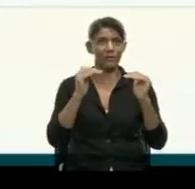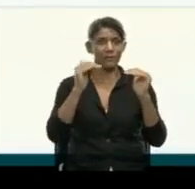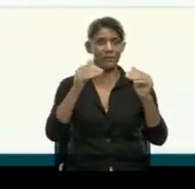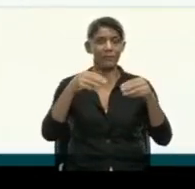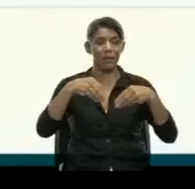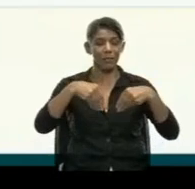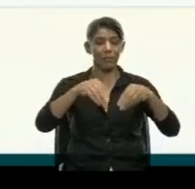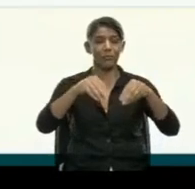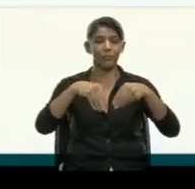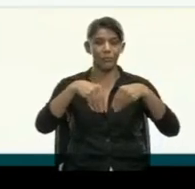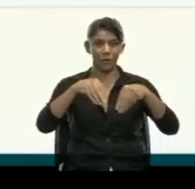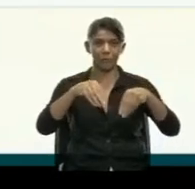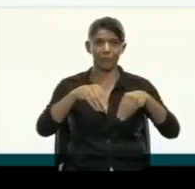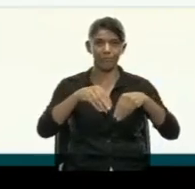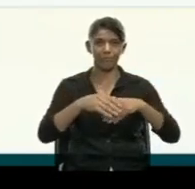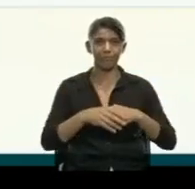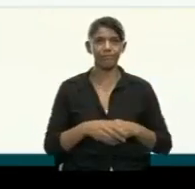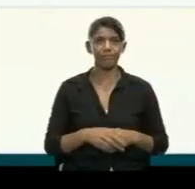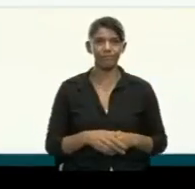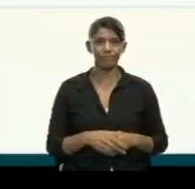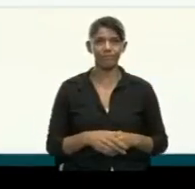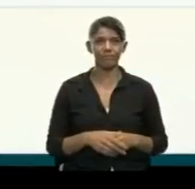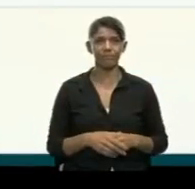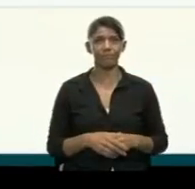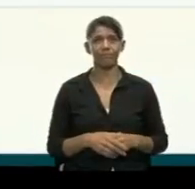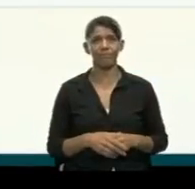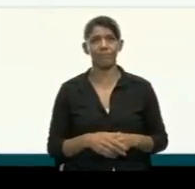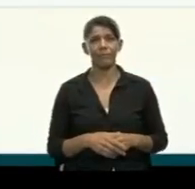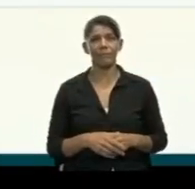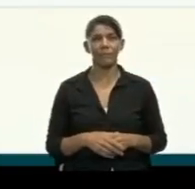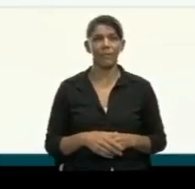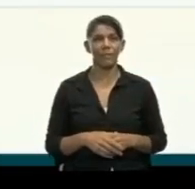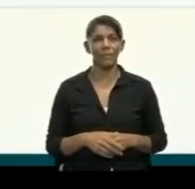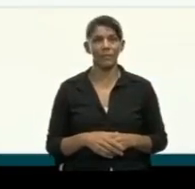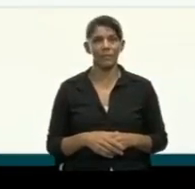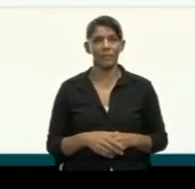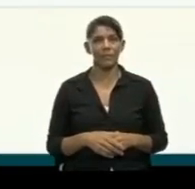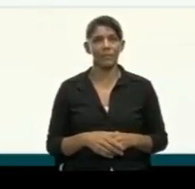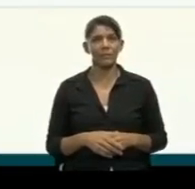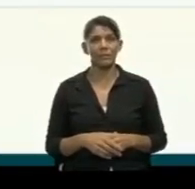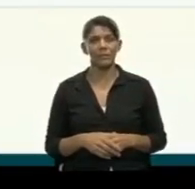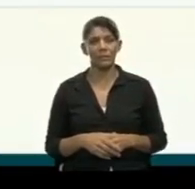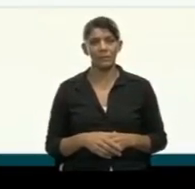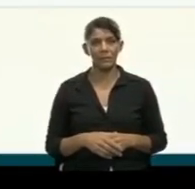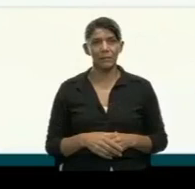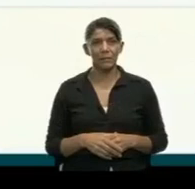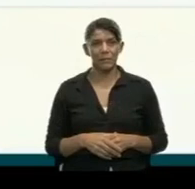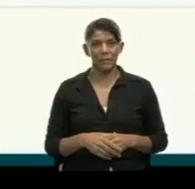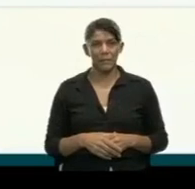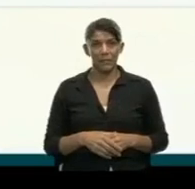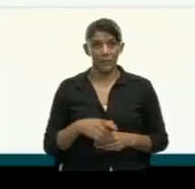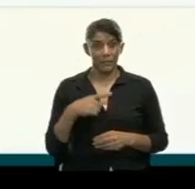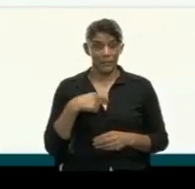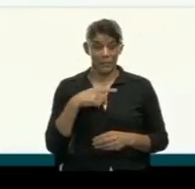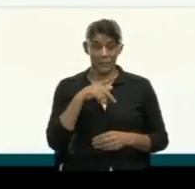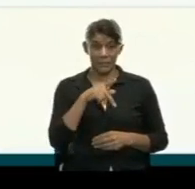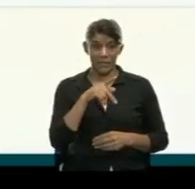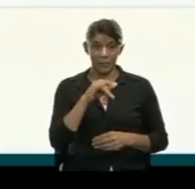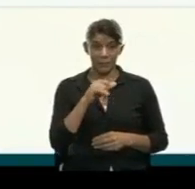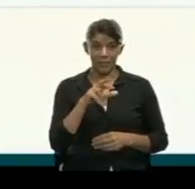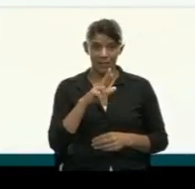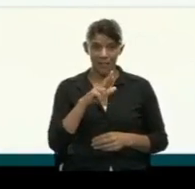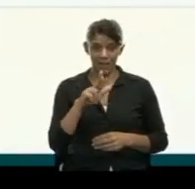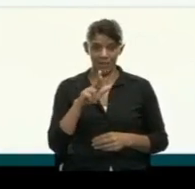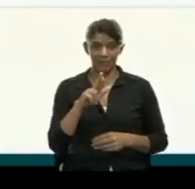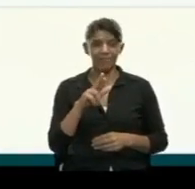do solo ou acima da viga baldrame. Então, lembra lá, pessoal? Olha só. Aqui, as estacas ou